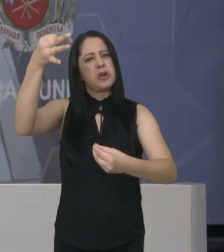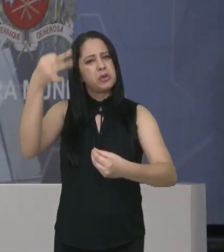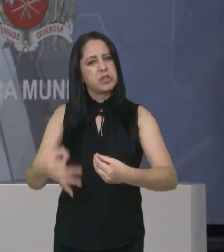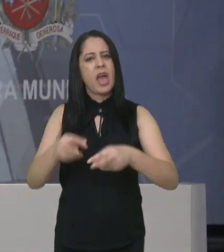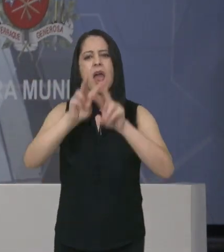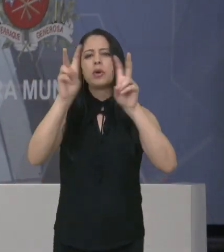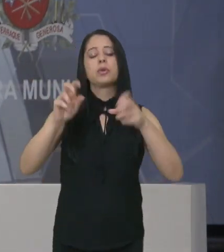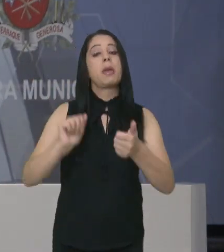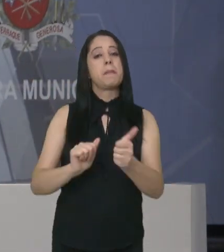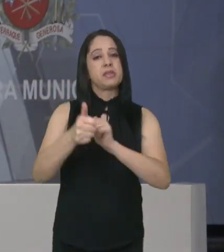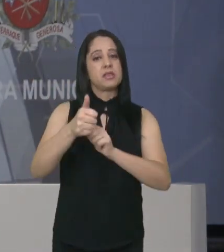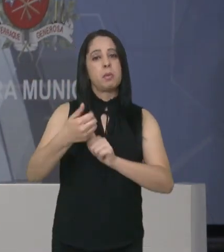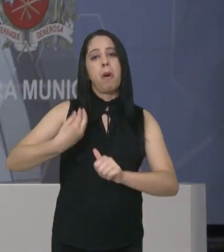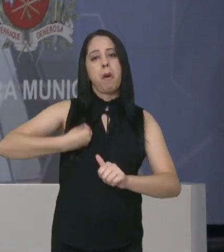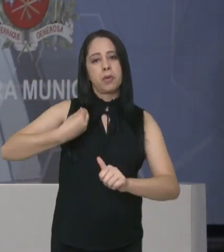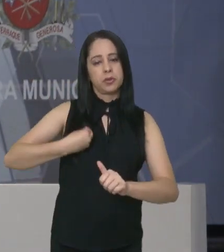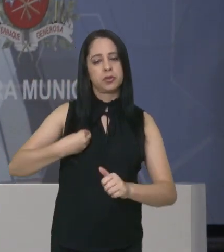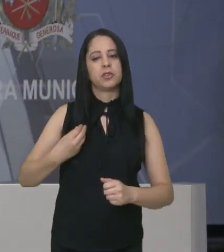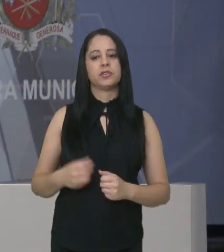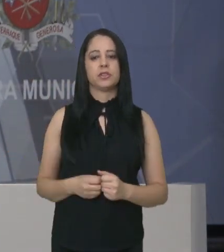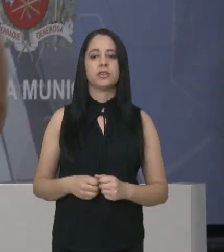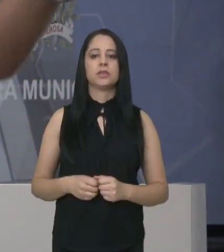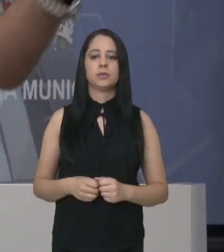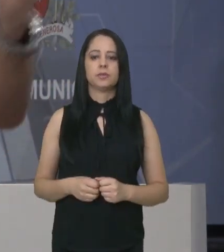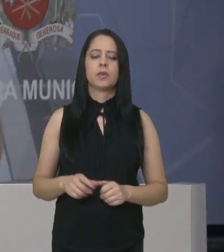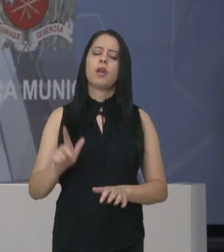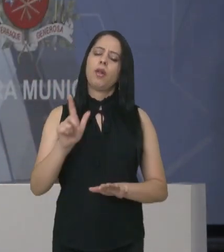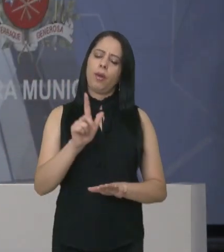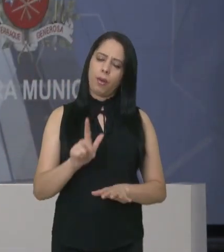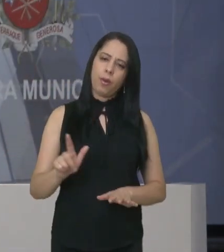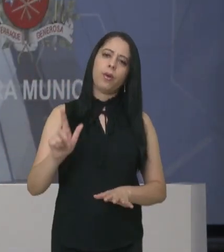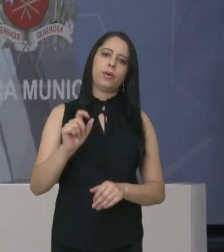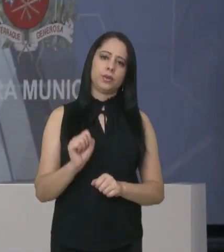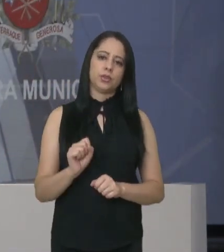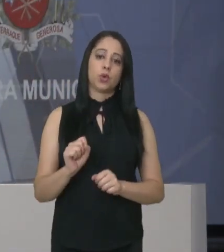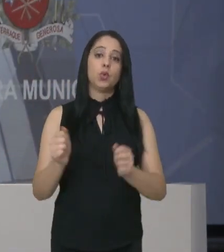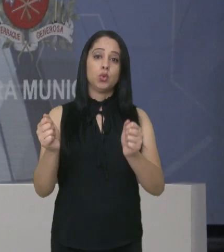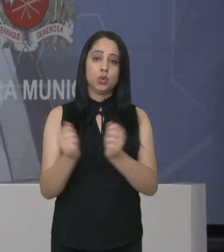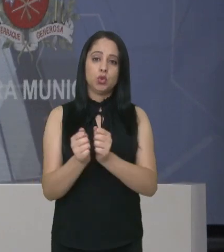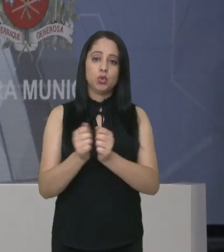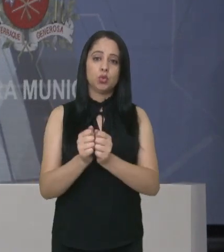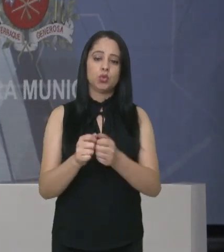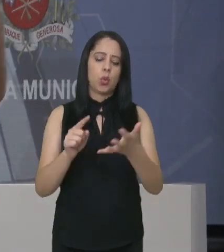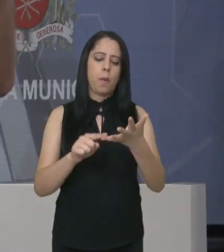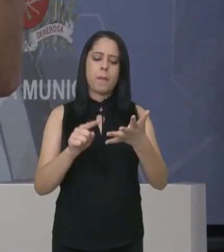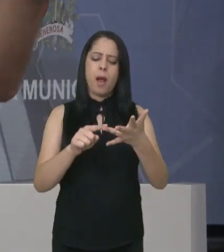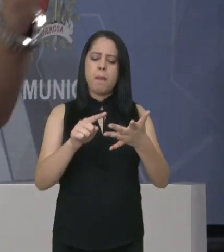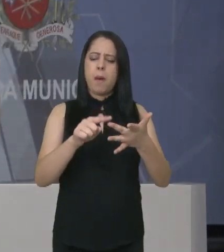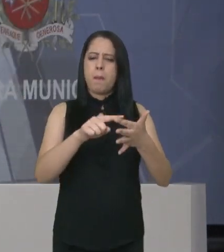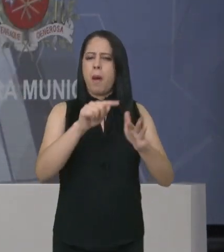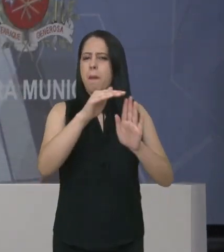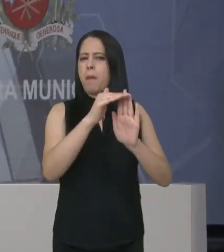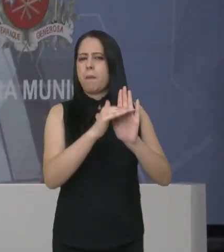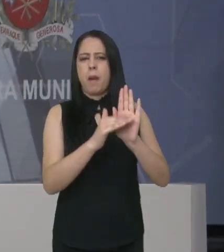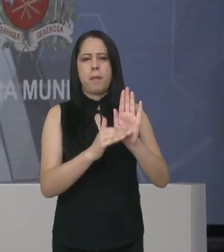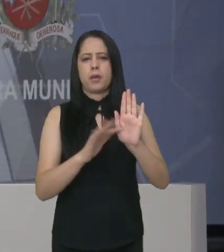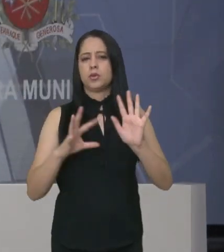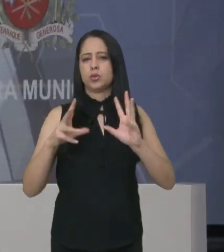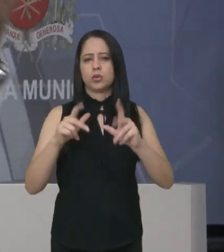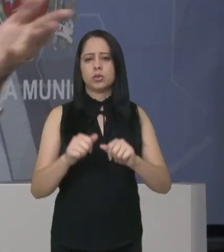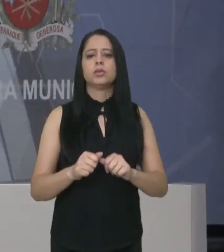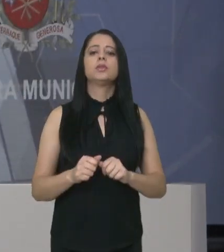para a sua vida no dia a dia nas aulas. Logicamente, junto com todos os programas que a